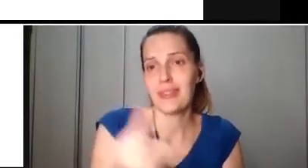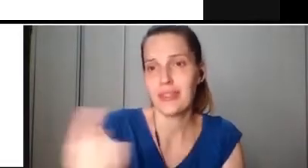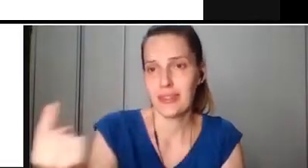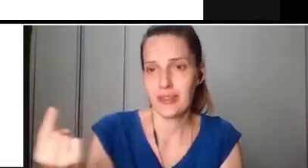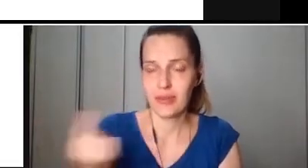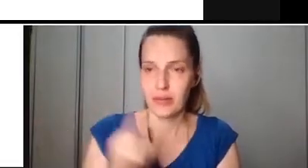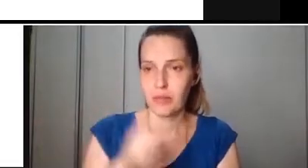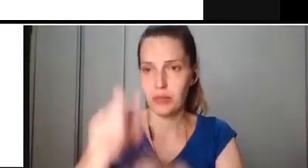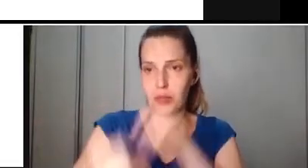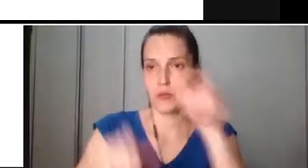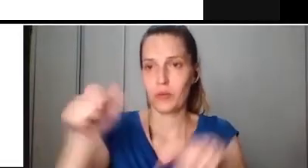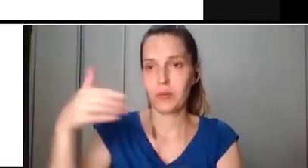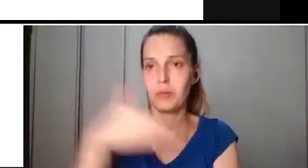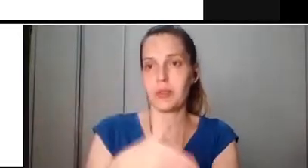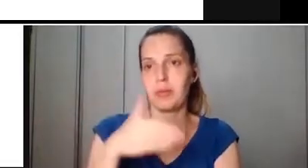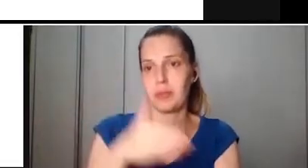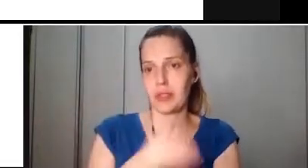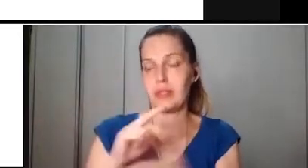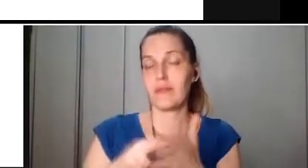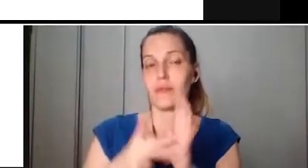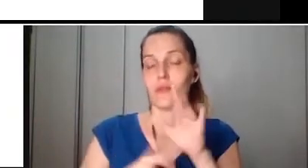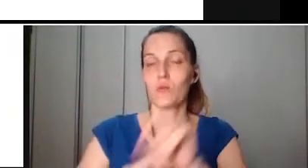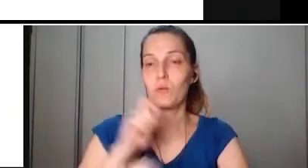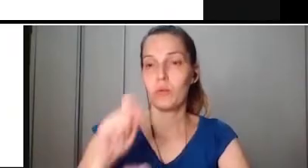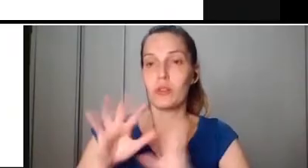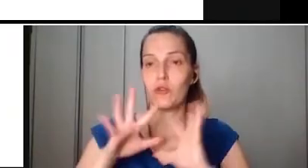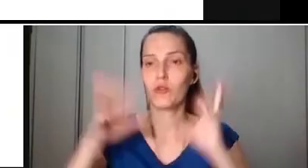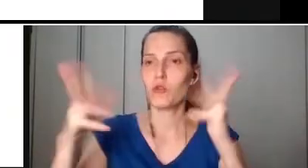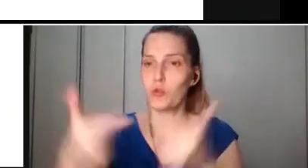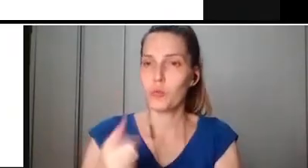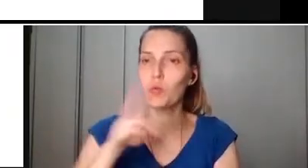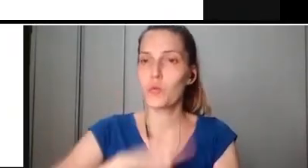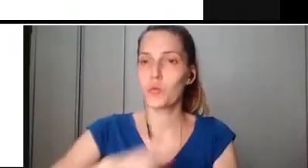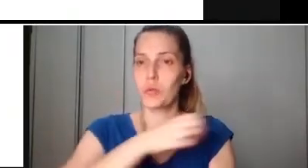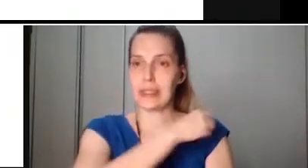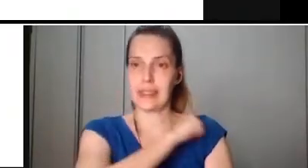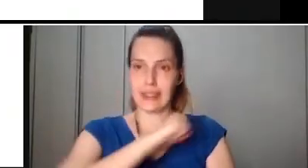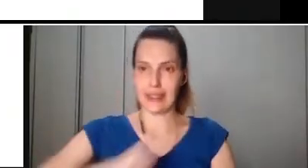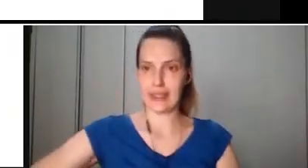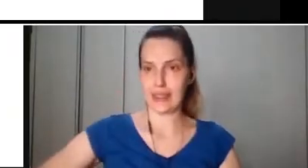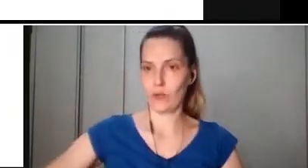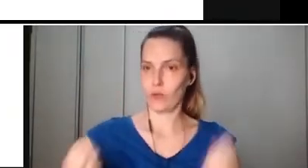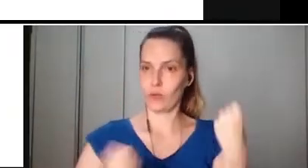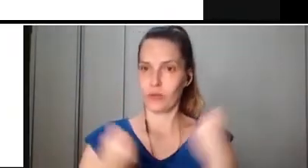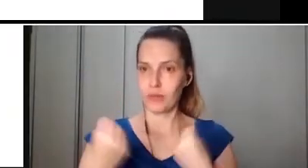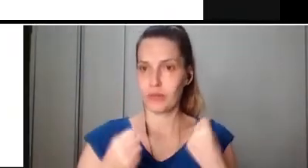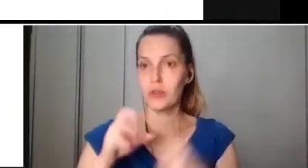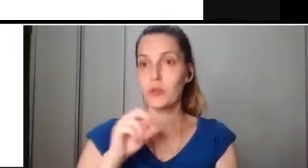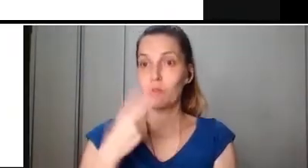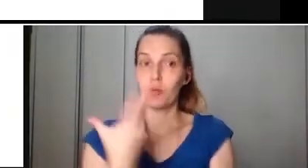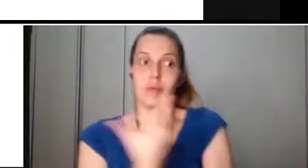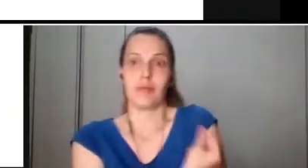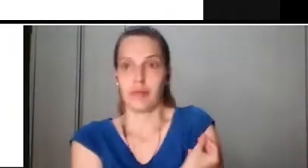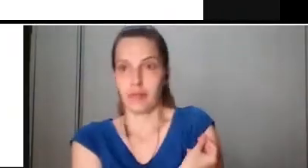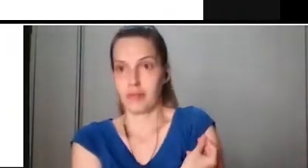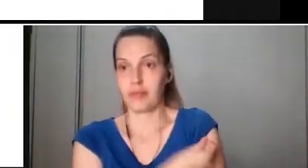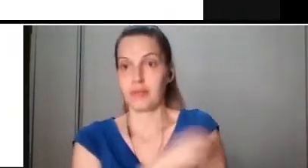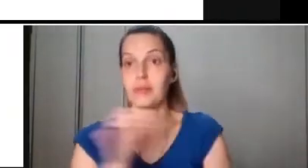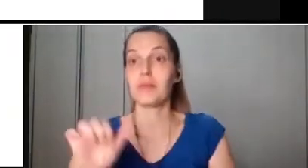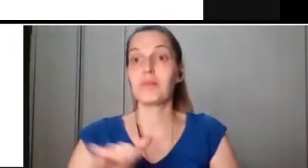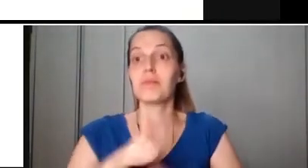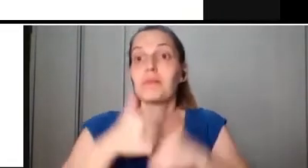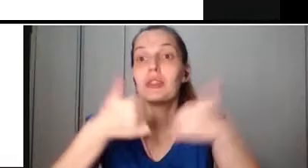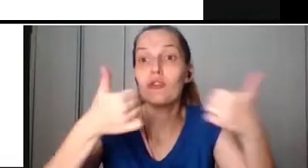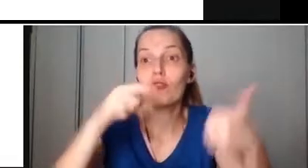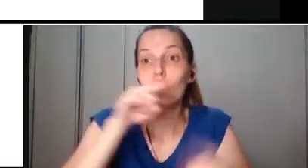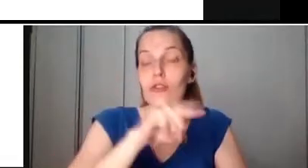Né? Ou seja, se todo mundo usar o cinto ou a vacina, desafoga o serviço de saúde. Mas